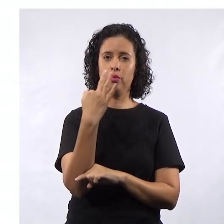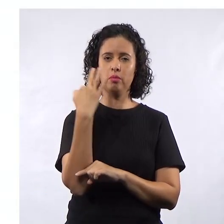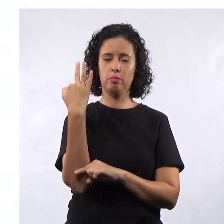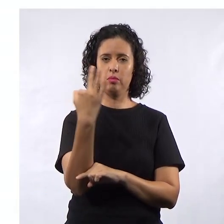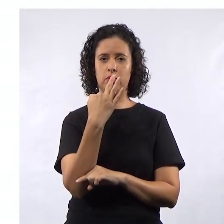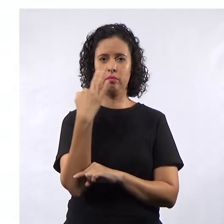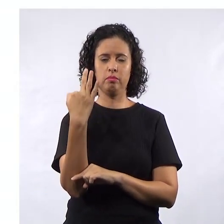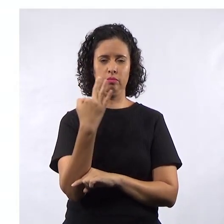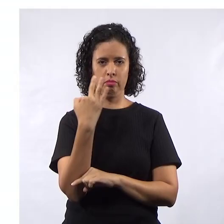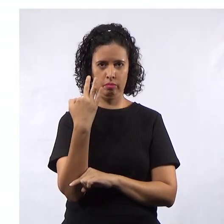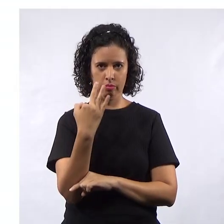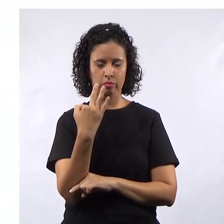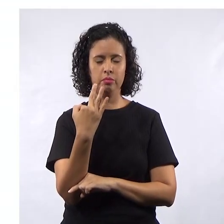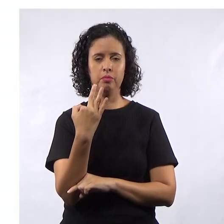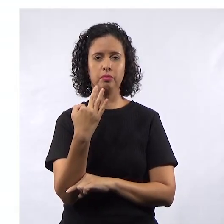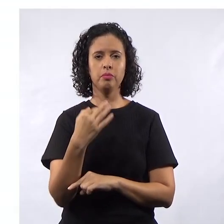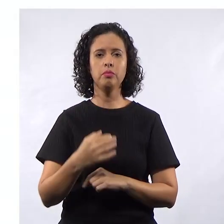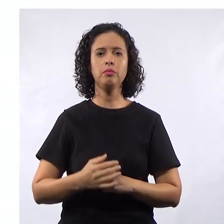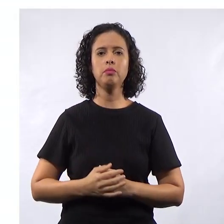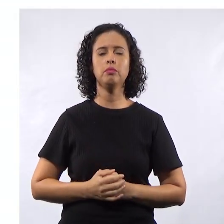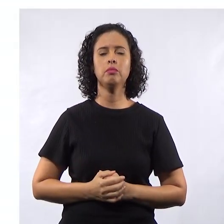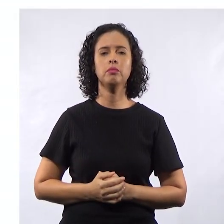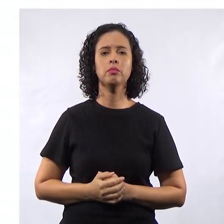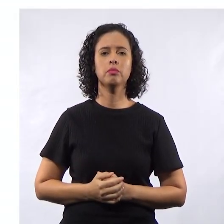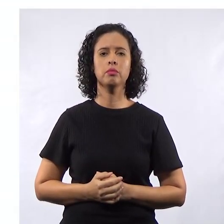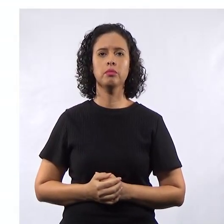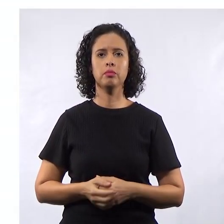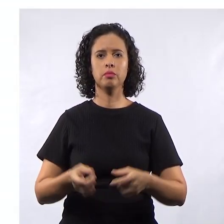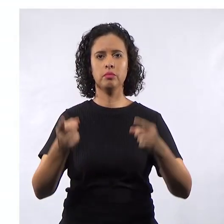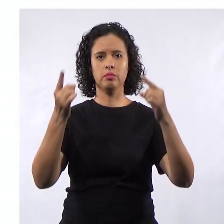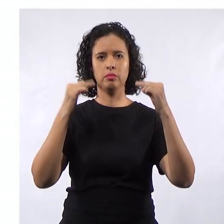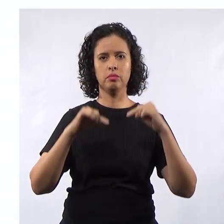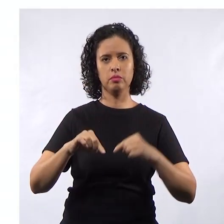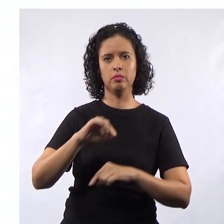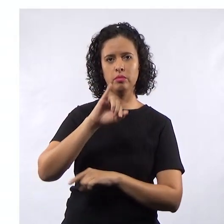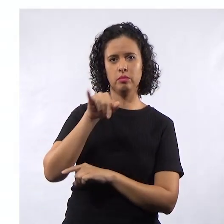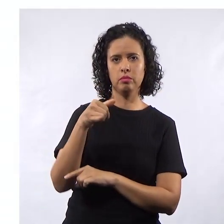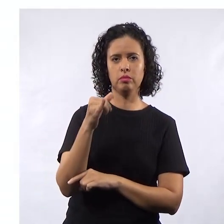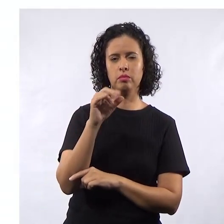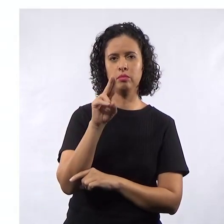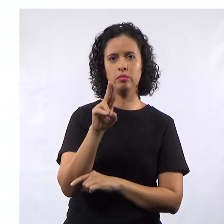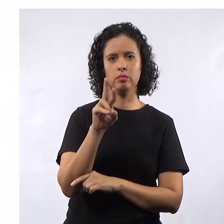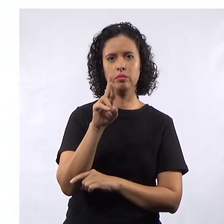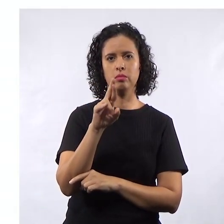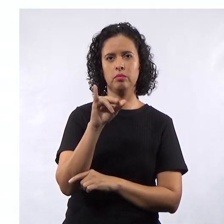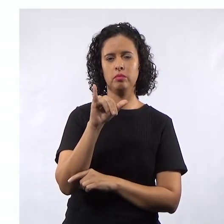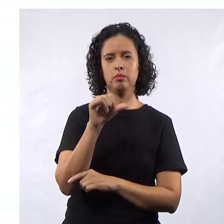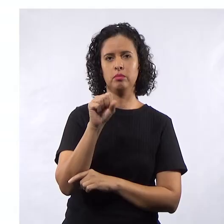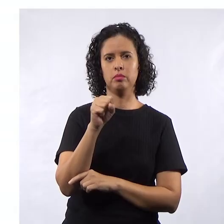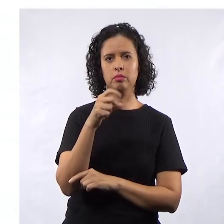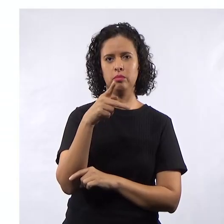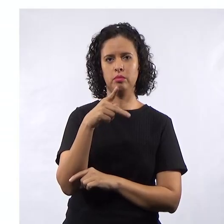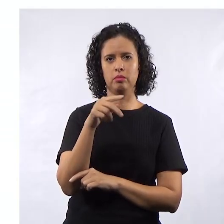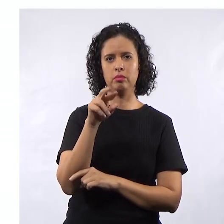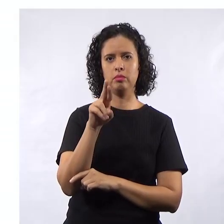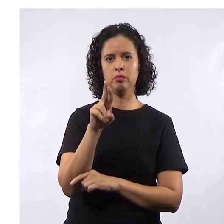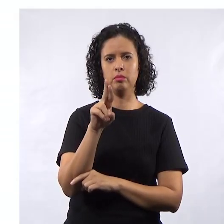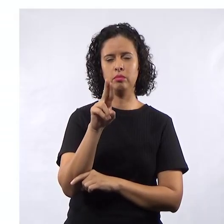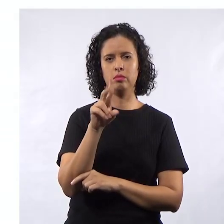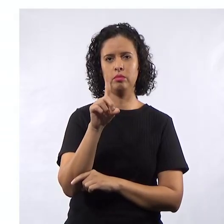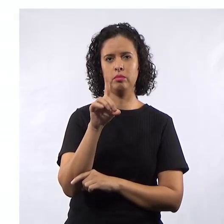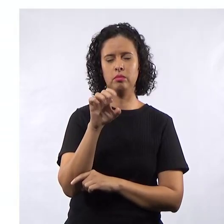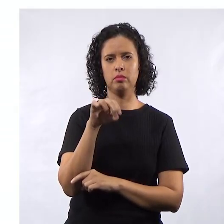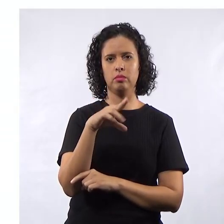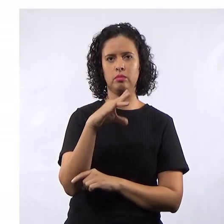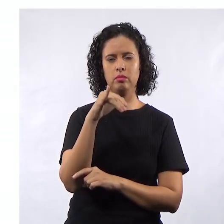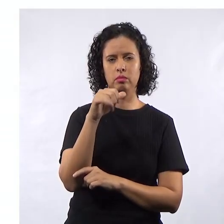vem estar exteriorizando o nosso direito material, tá? E a jurisprudência, você já sabe que são decisões reiteradas aí dos nossos tribunais,